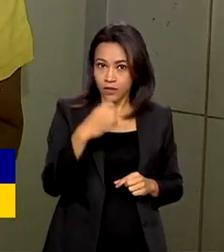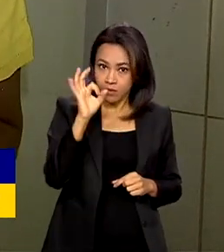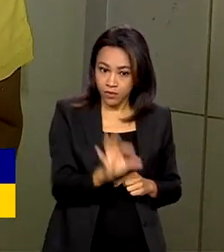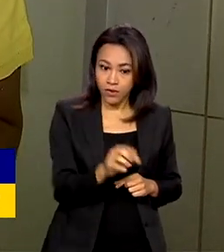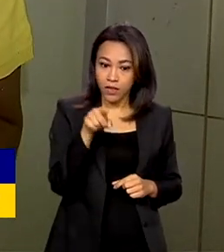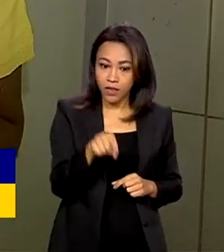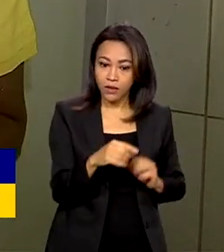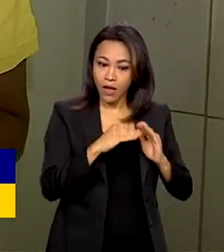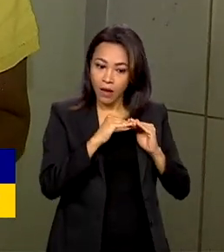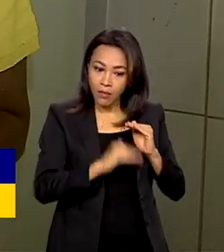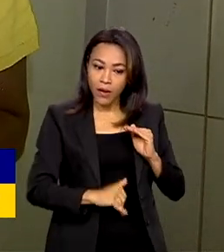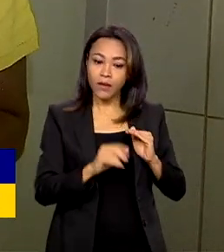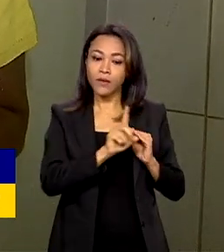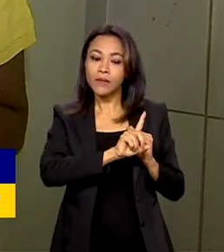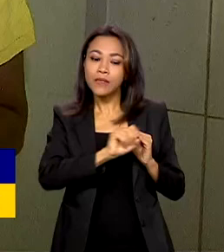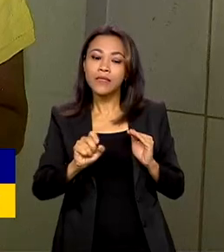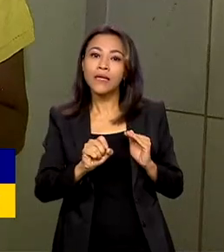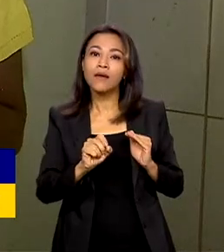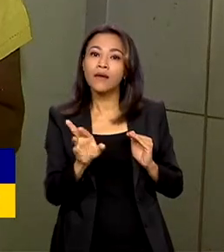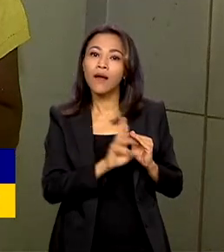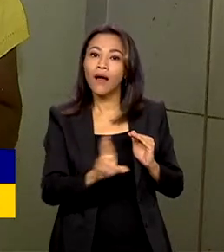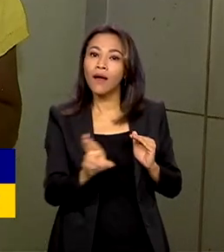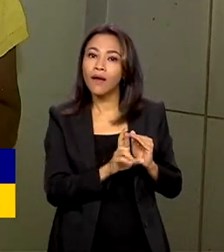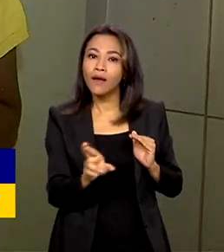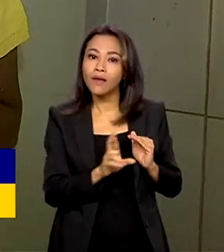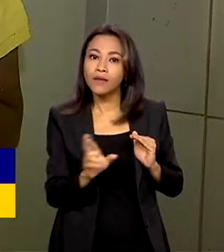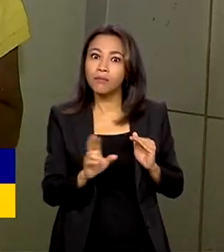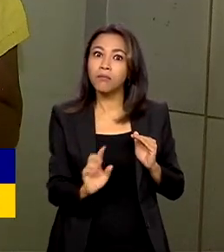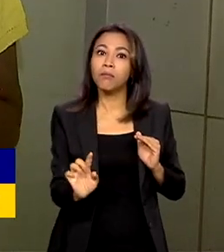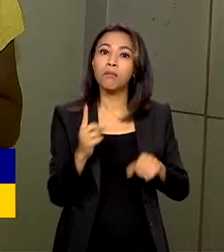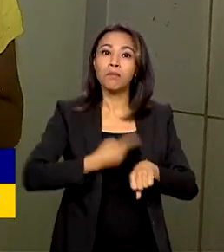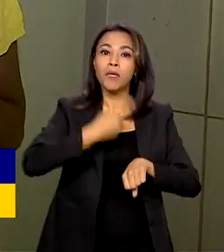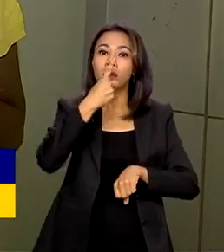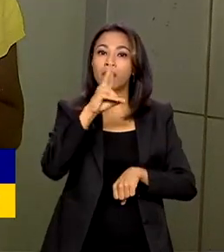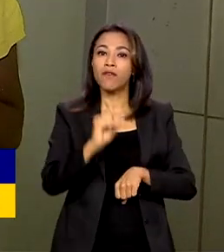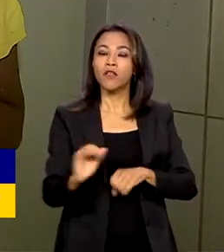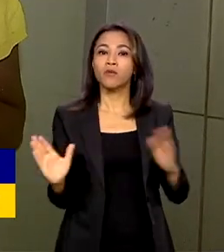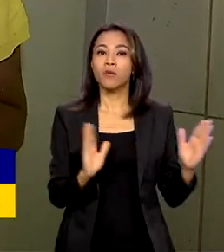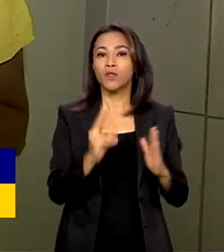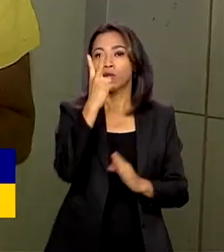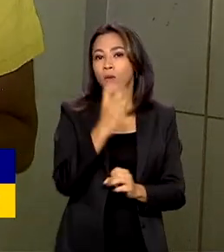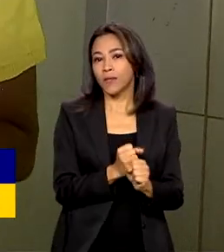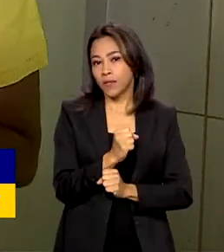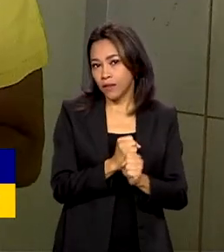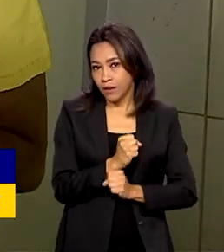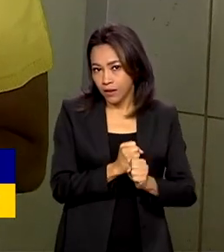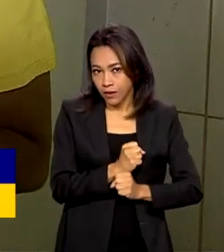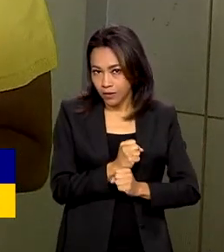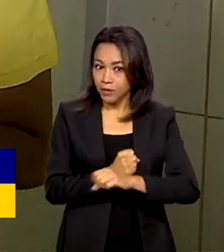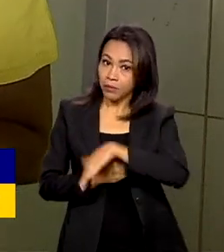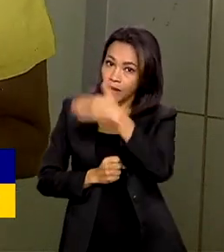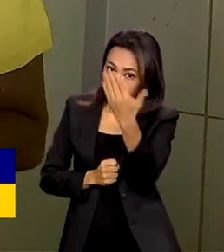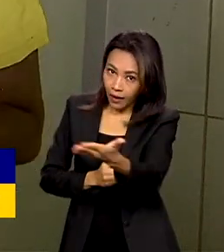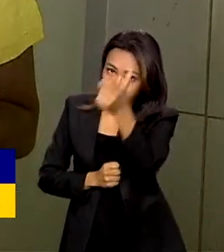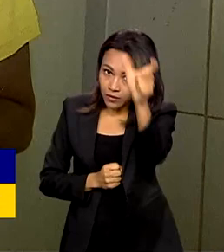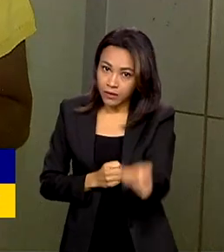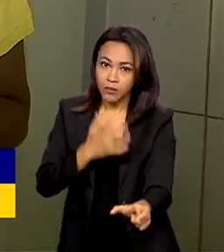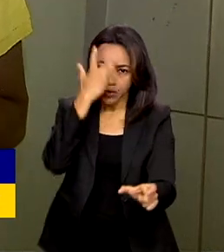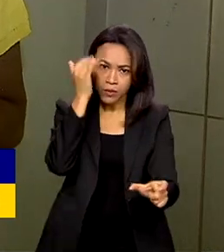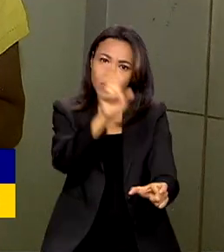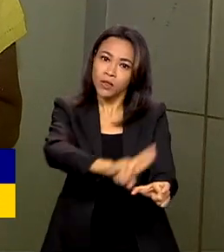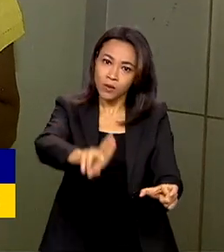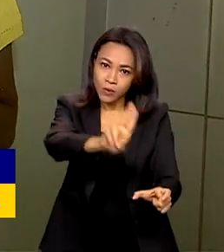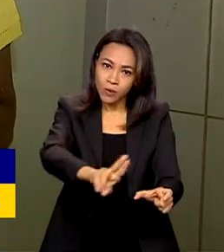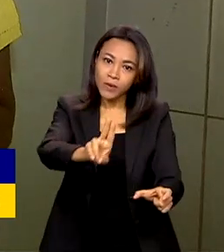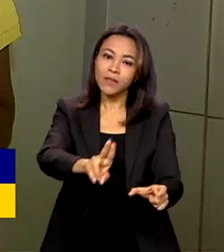abaixo de R$ 100 pela primeira vez em 2 anos para as distribuidoras. Para os consumidores, o que se